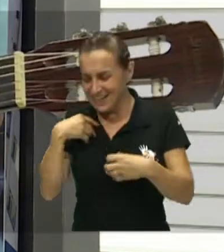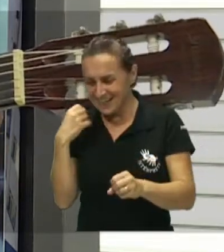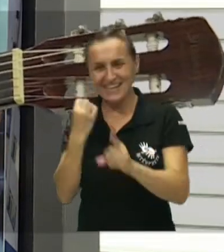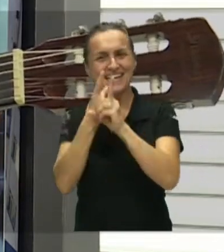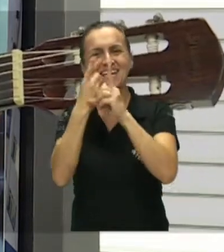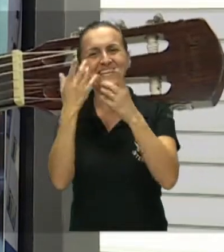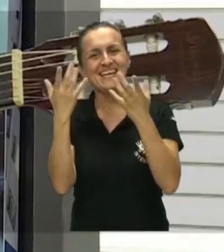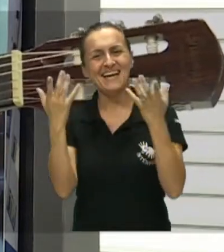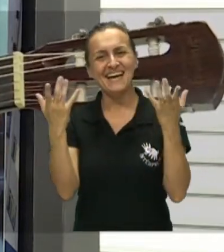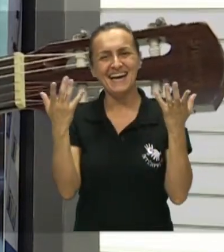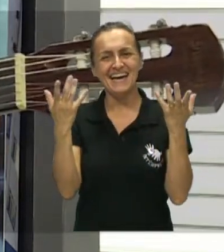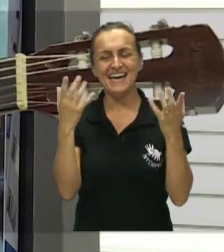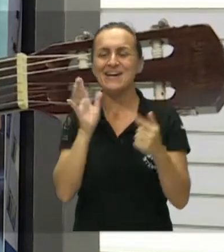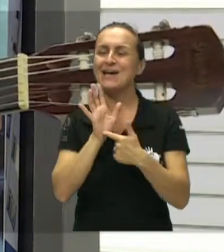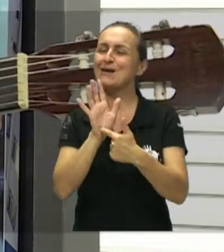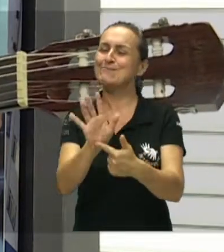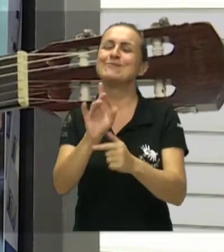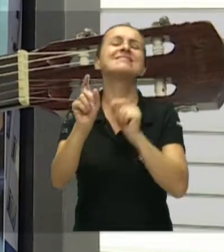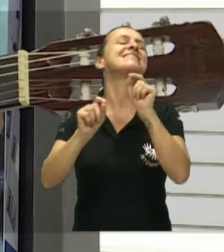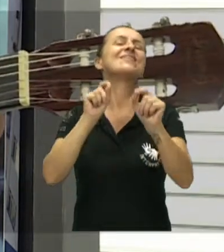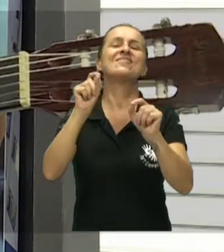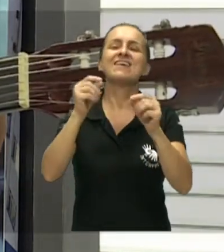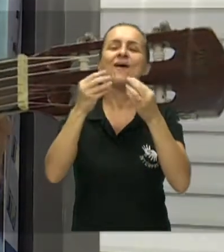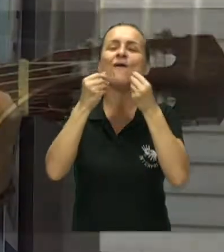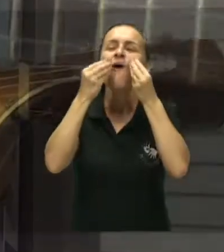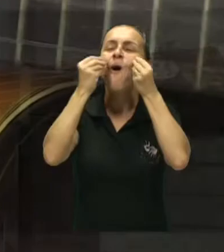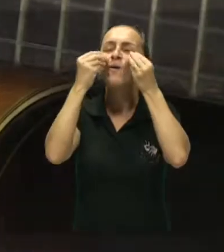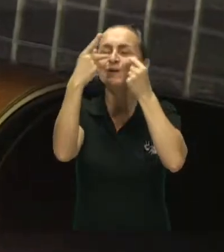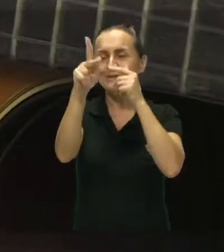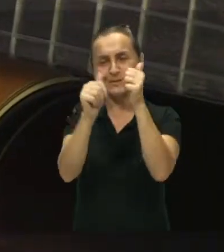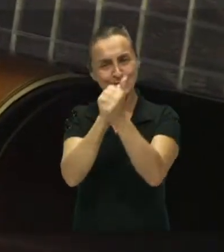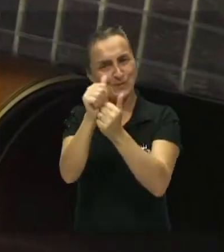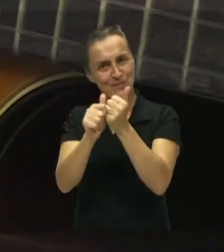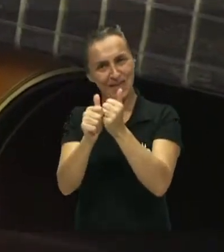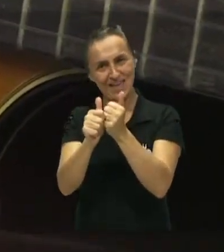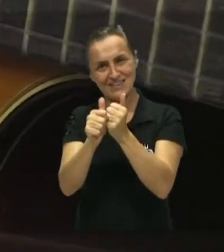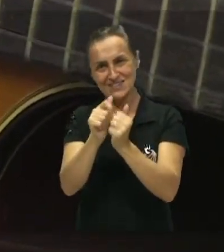pra te mostrar que o gosto bom do teu beijo ainda tá em mim.